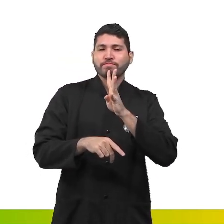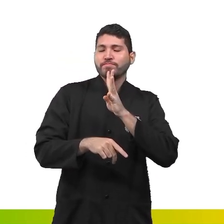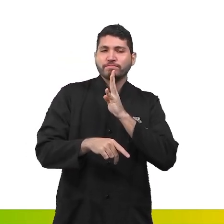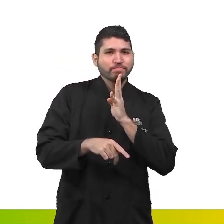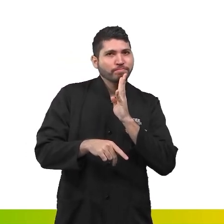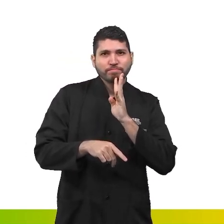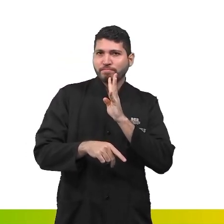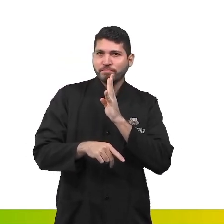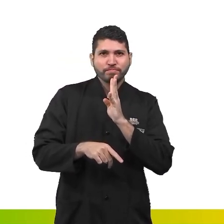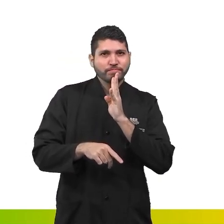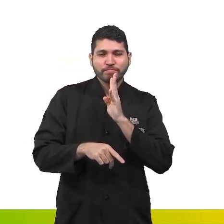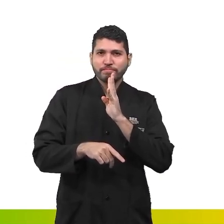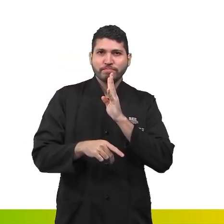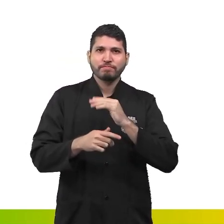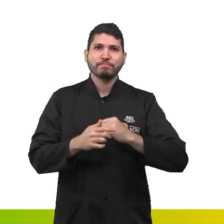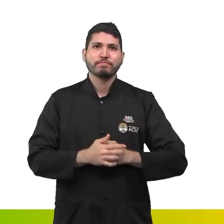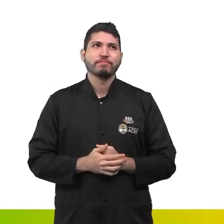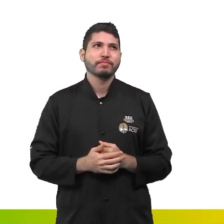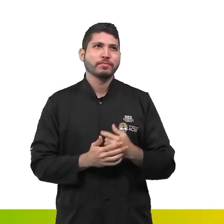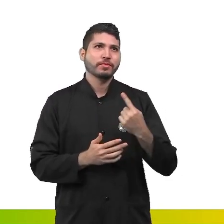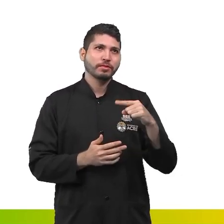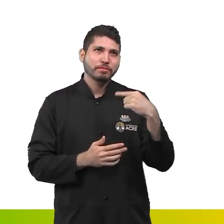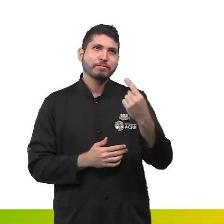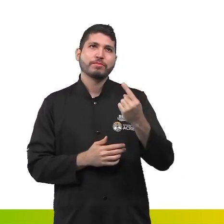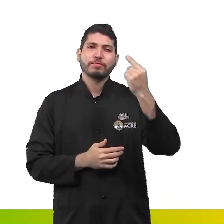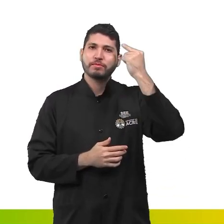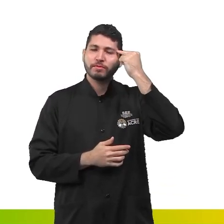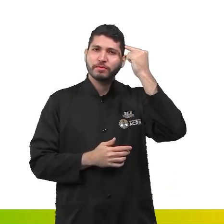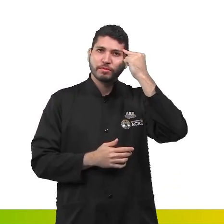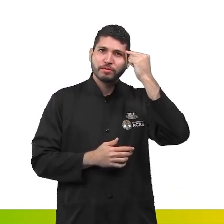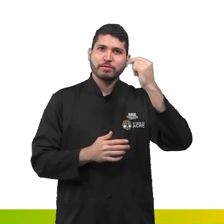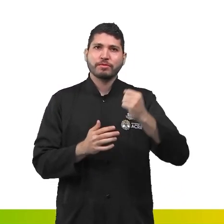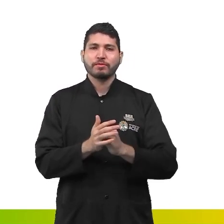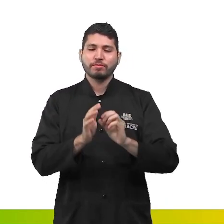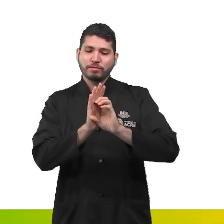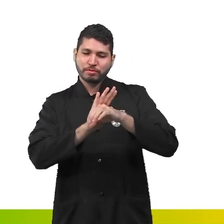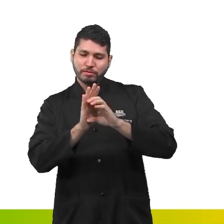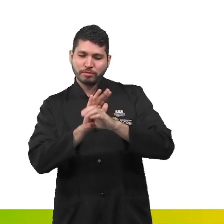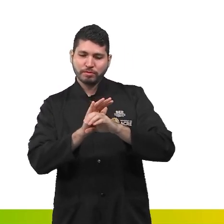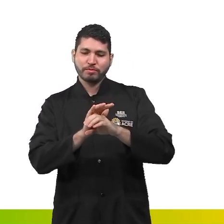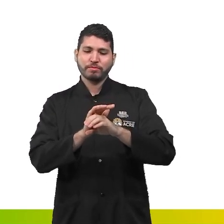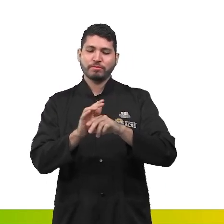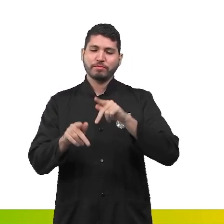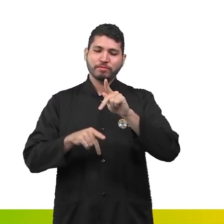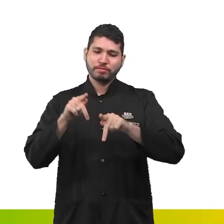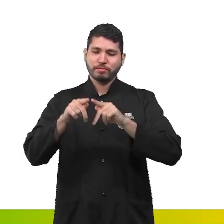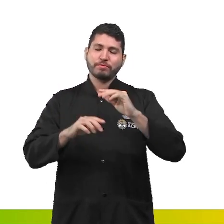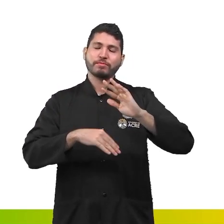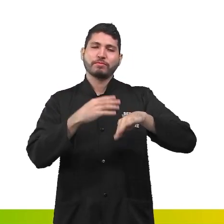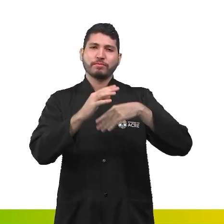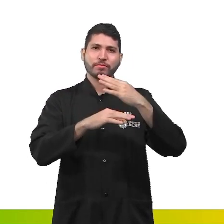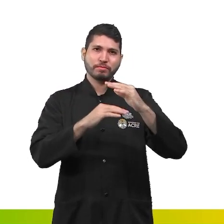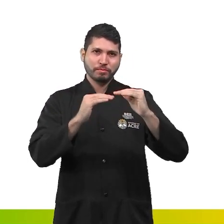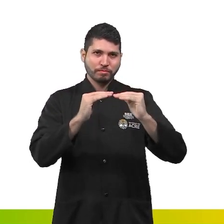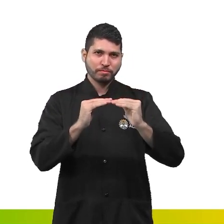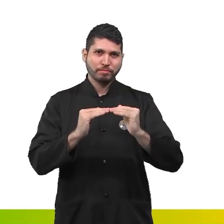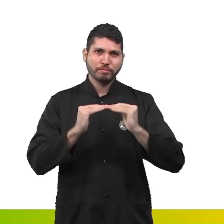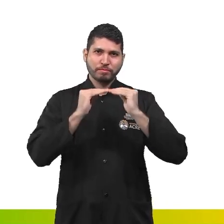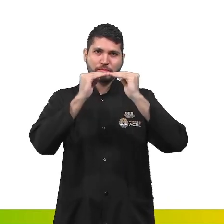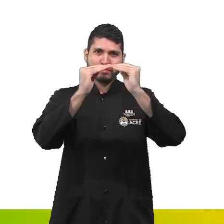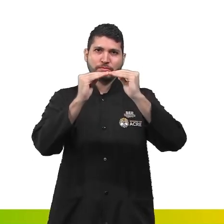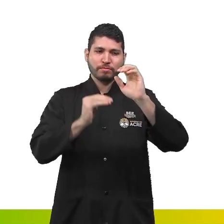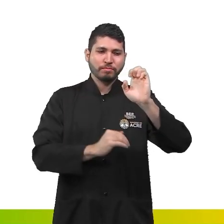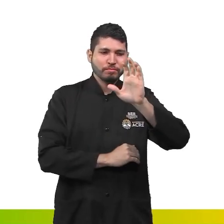lançou questionamentos sobre o conceito de civilização, progresso e superioridade